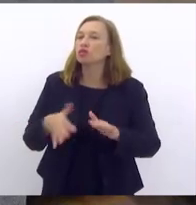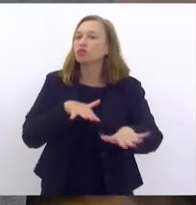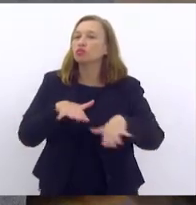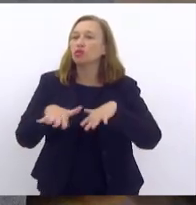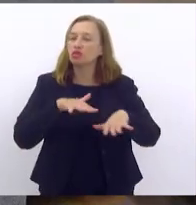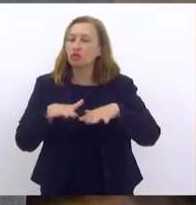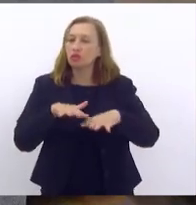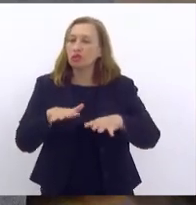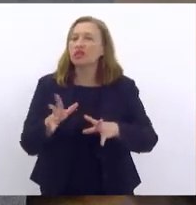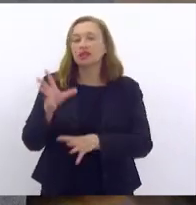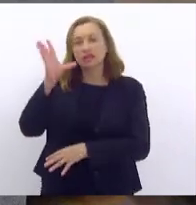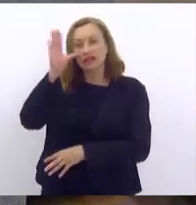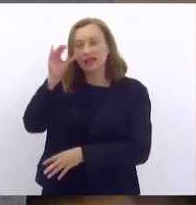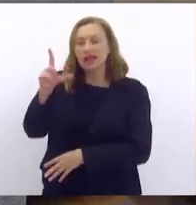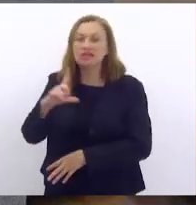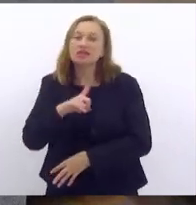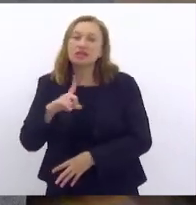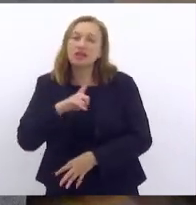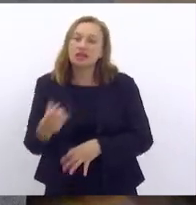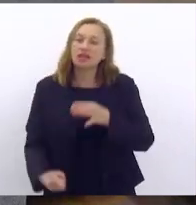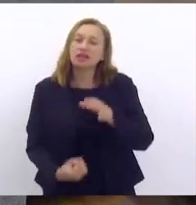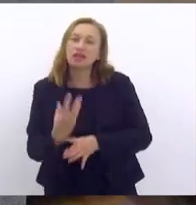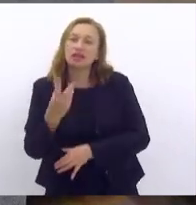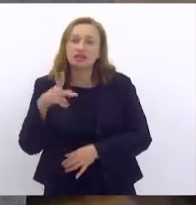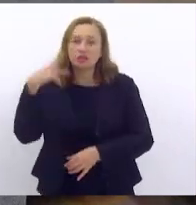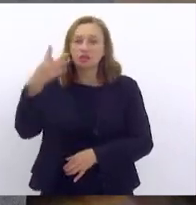está interessado na construção de